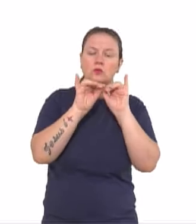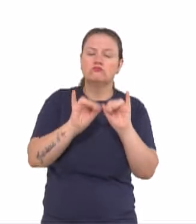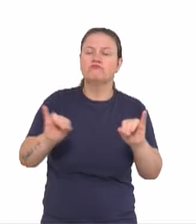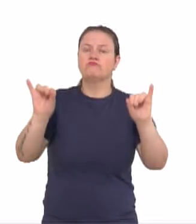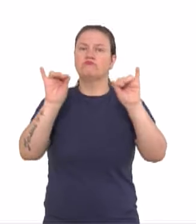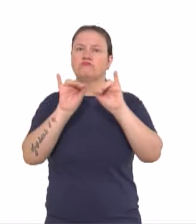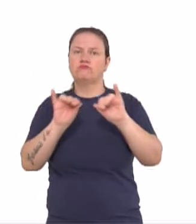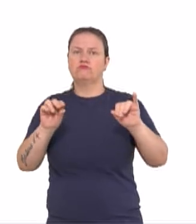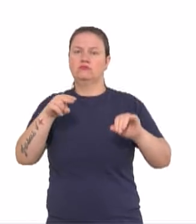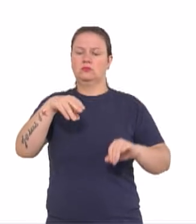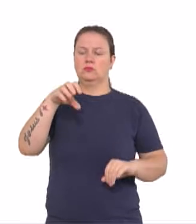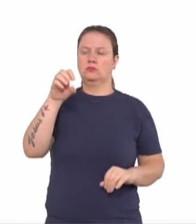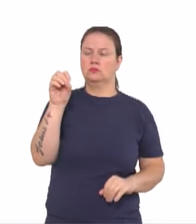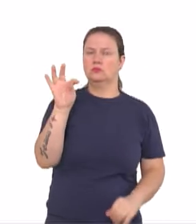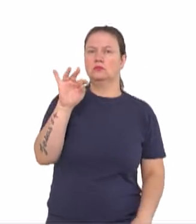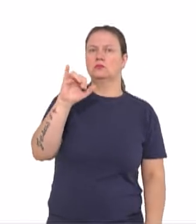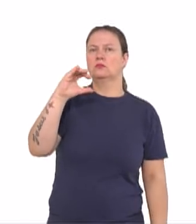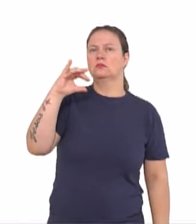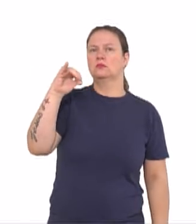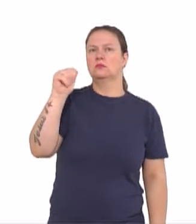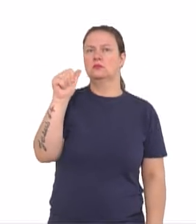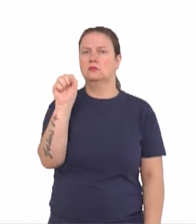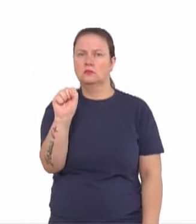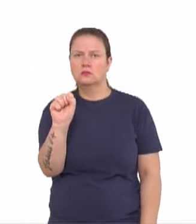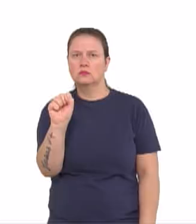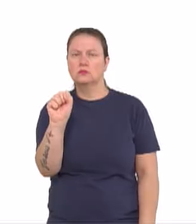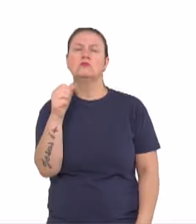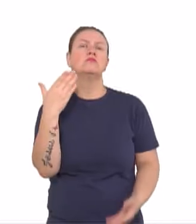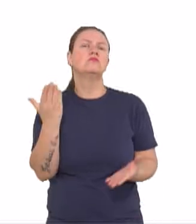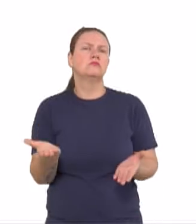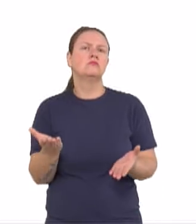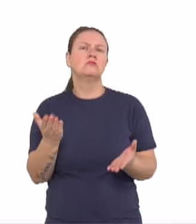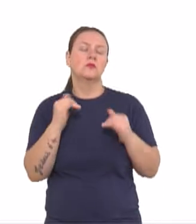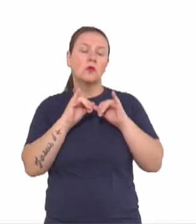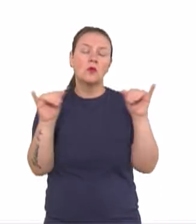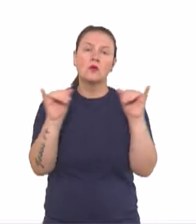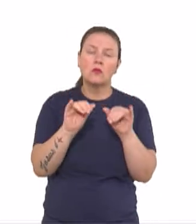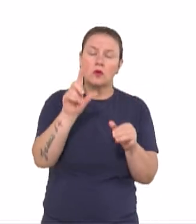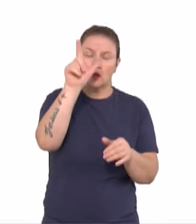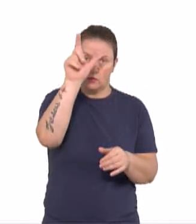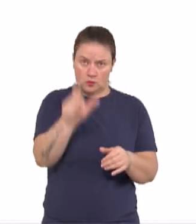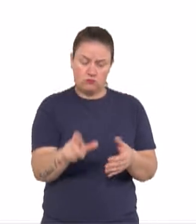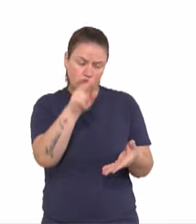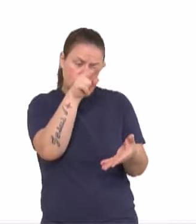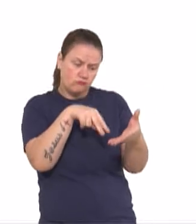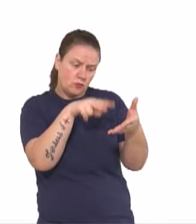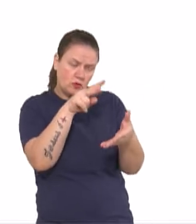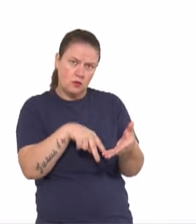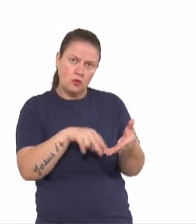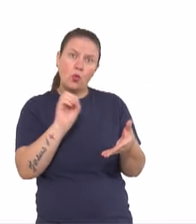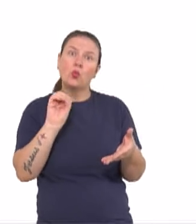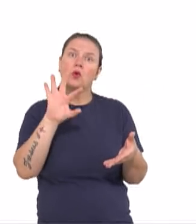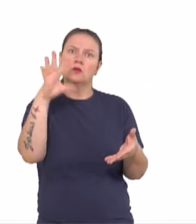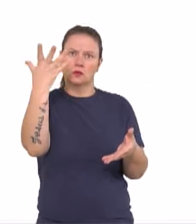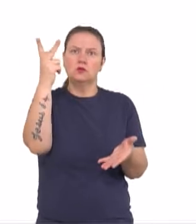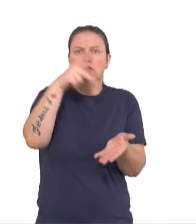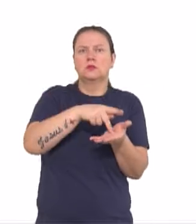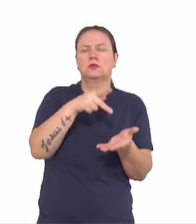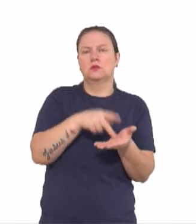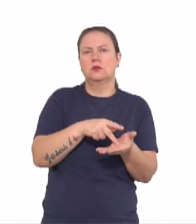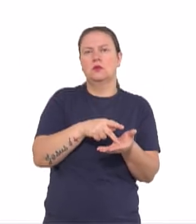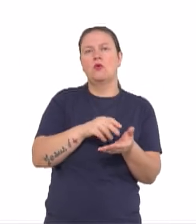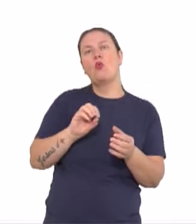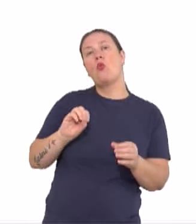Primeira proposição, ele informa ao leitor um acontecimento real? Ou, segunda proposição, ele informa ao leitor um